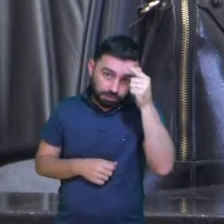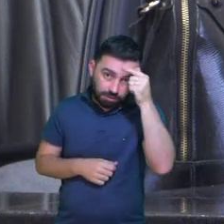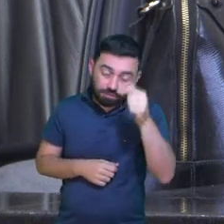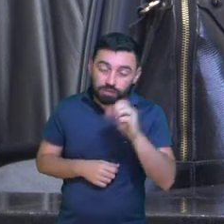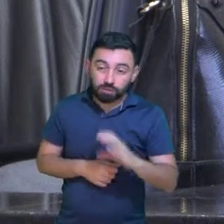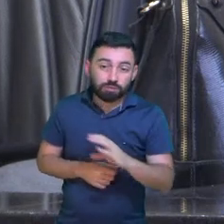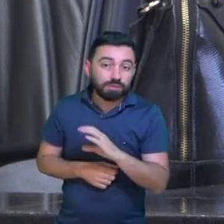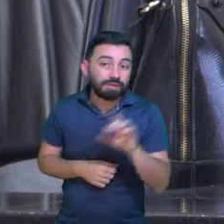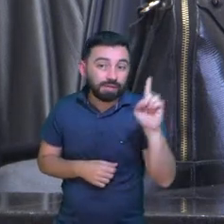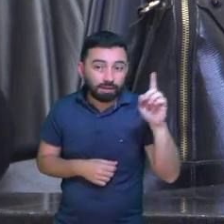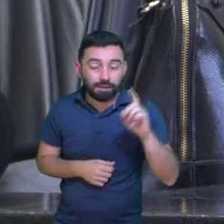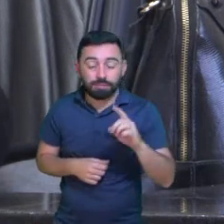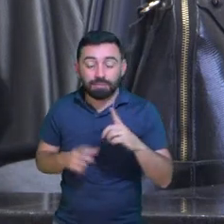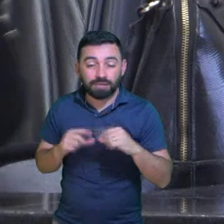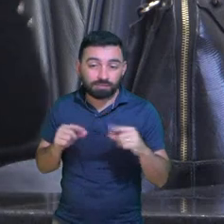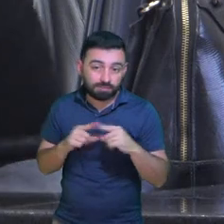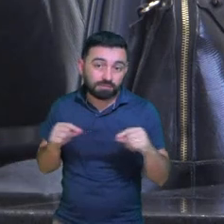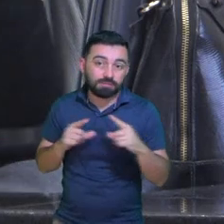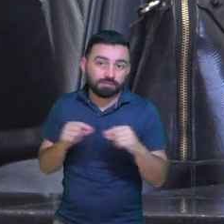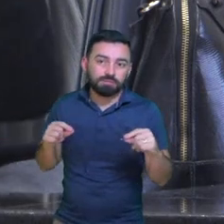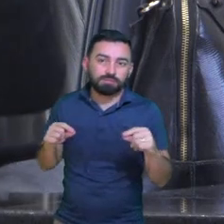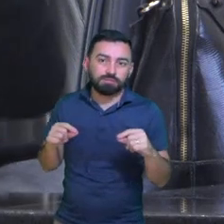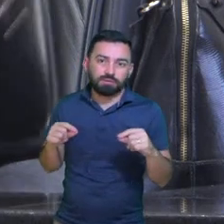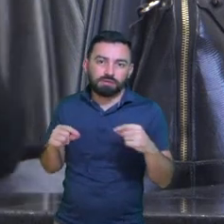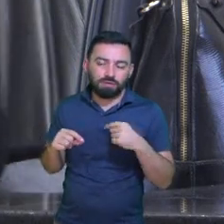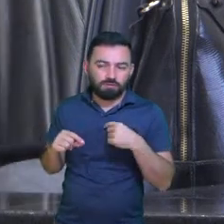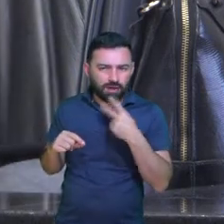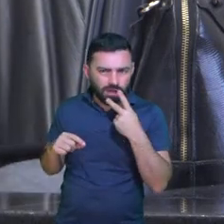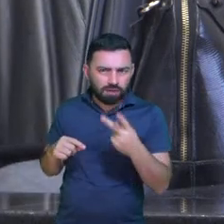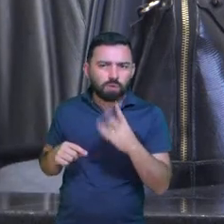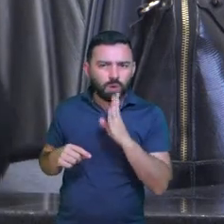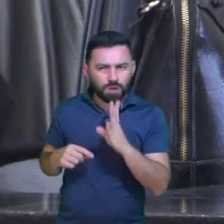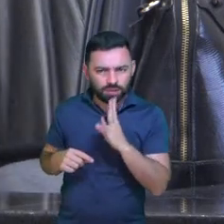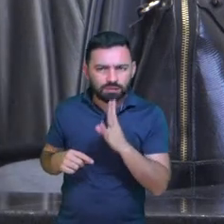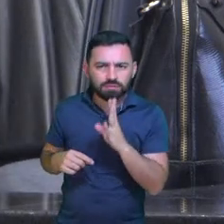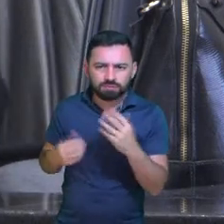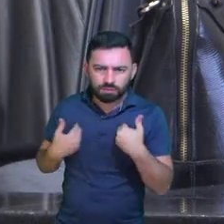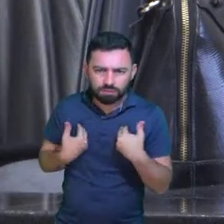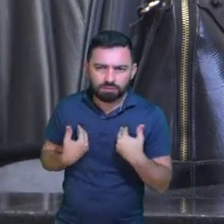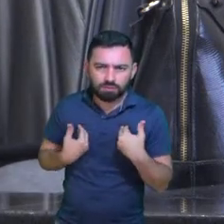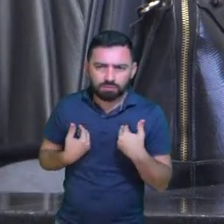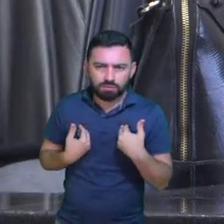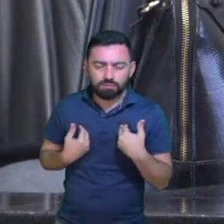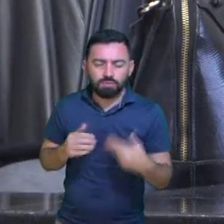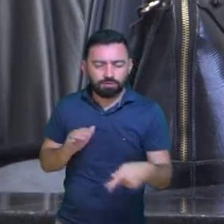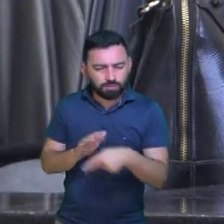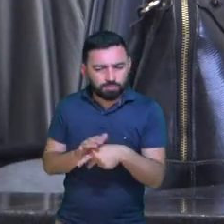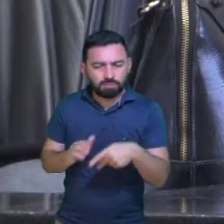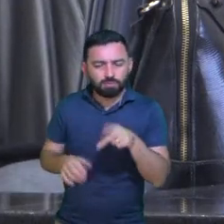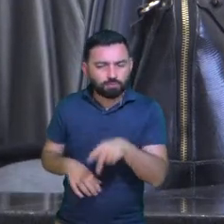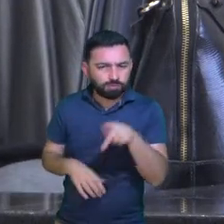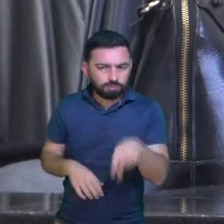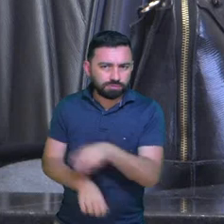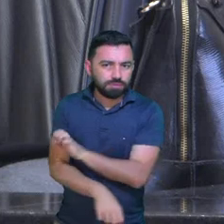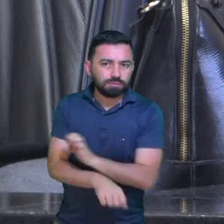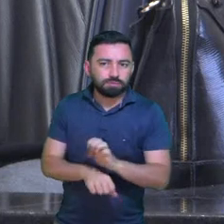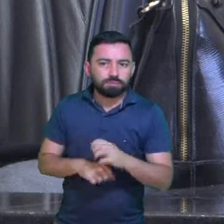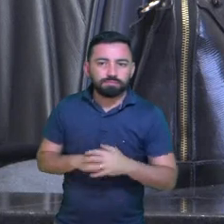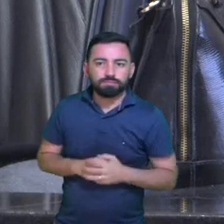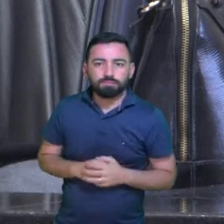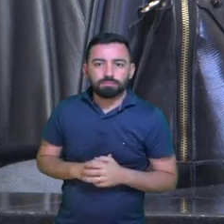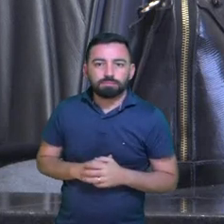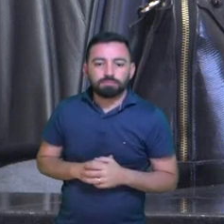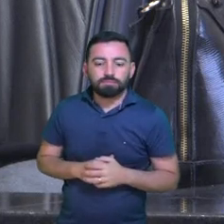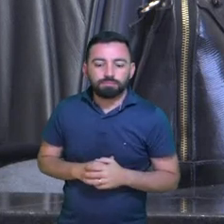Brasília eu não tô falando de uma coisa que eu não conheço hein e Sou professora de estágio olha só a confusão bom a